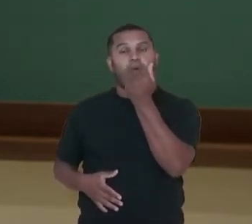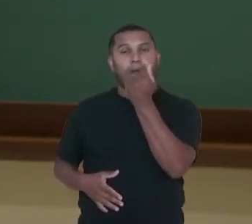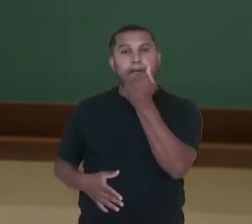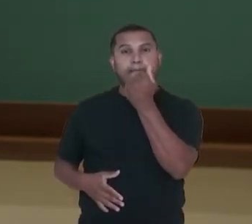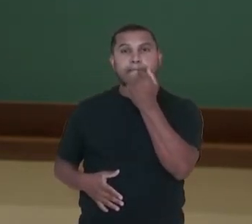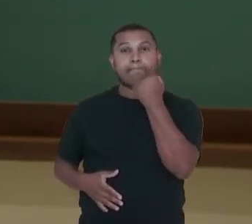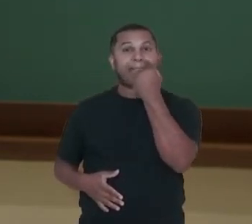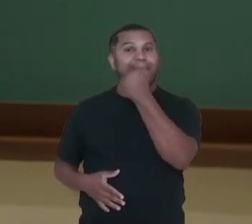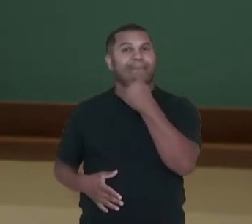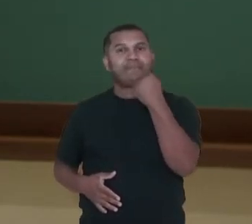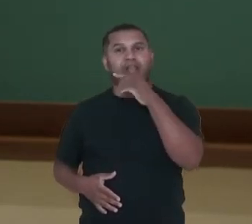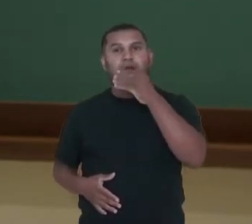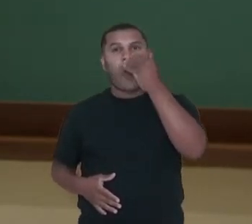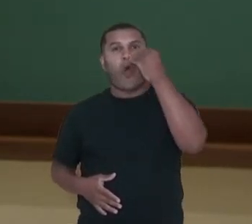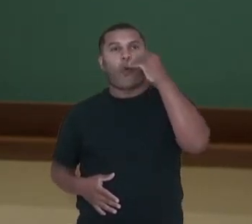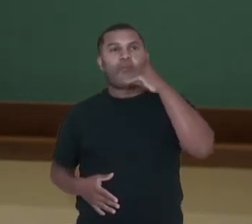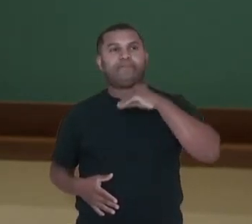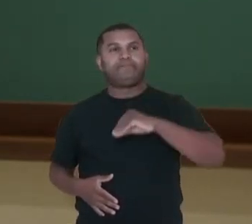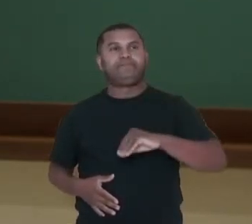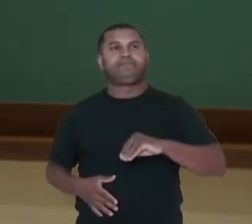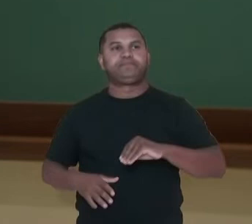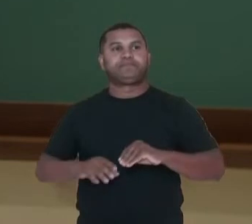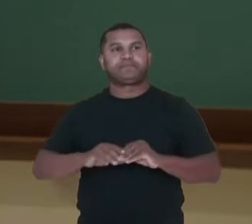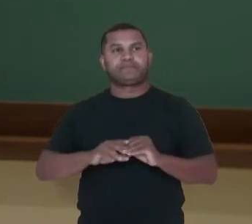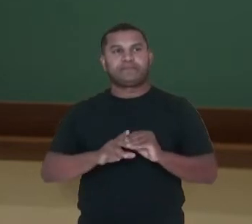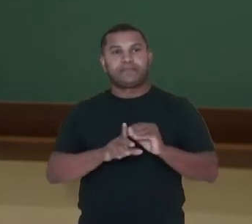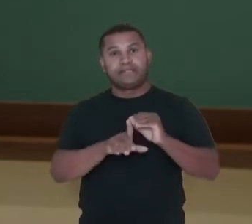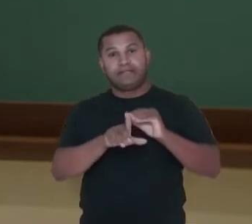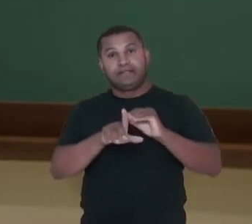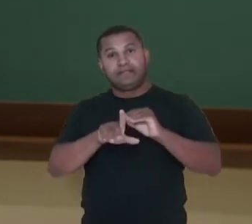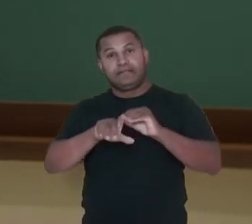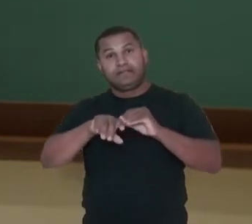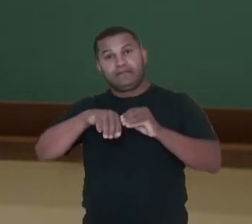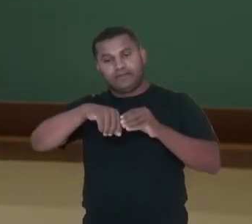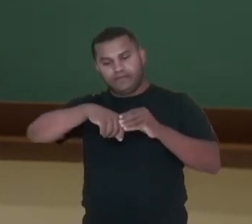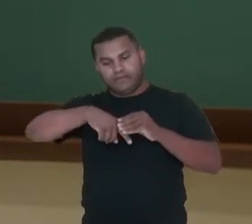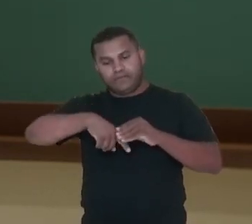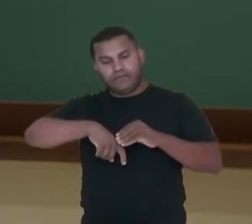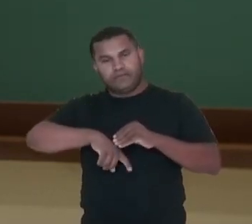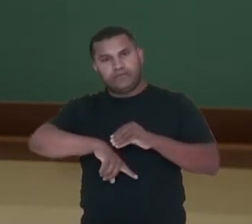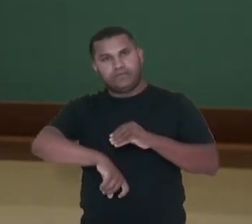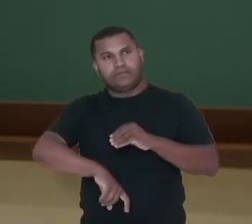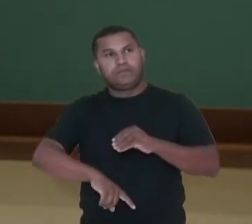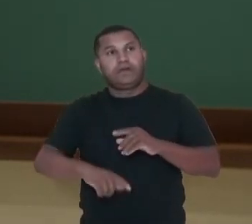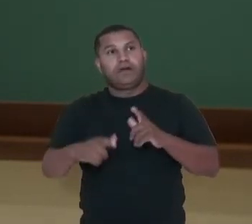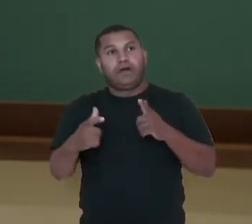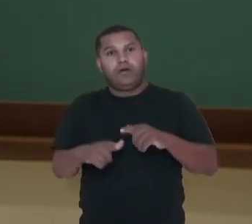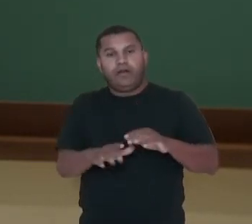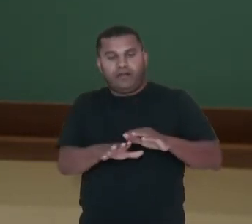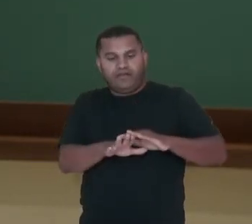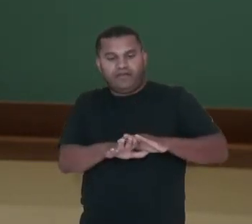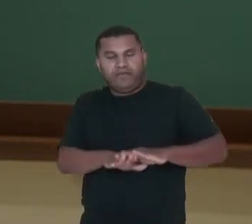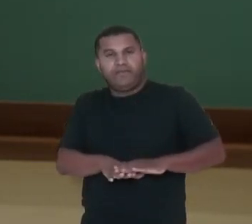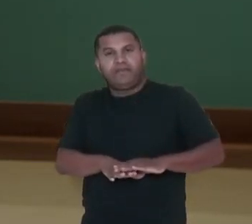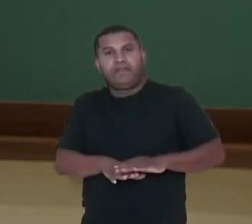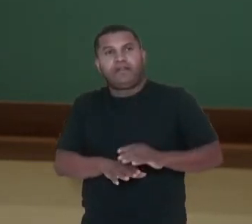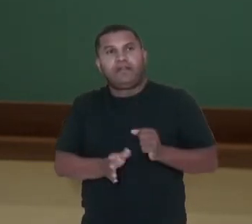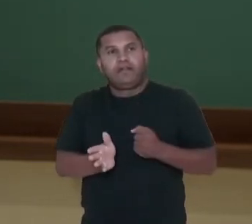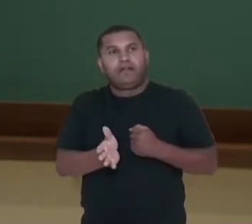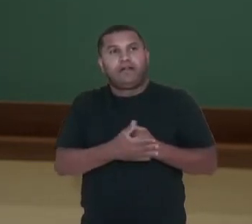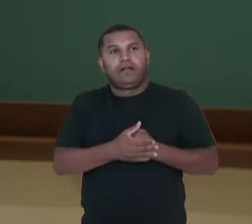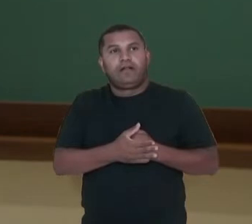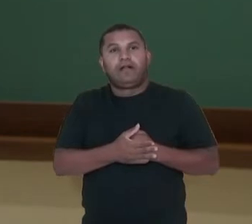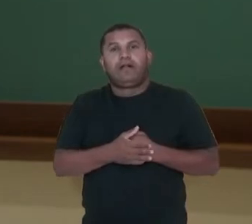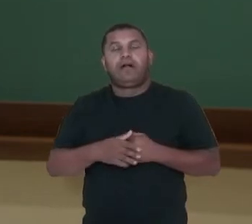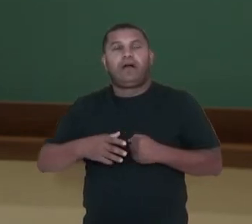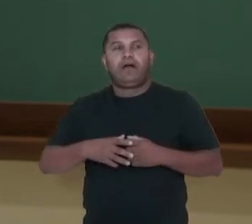sistema digestório, mas elas se alimentam da superfície corpórea delas. Então, onde elas estão, a superfície